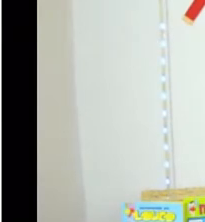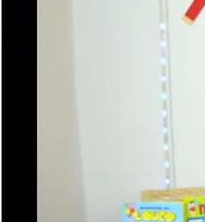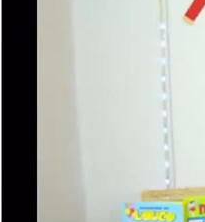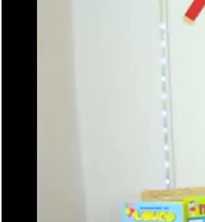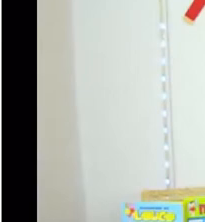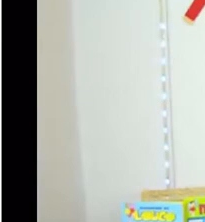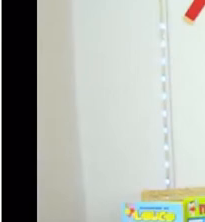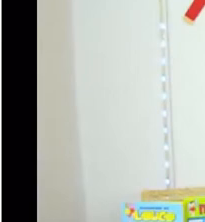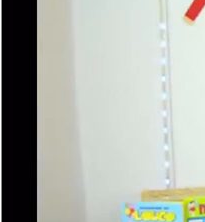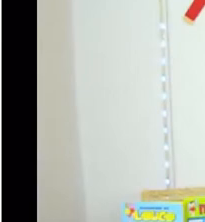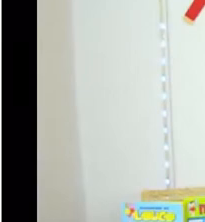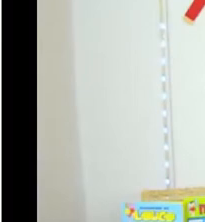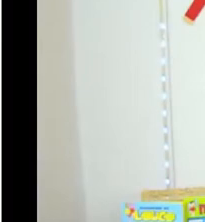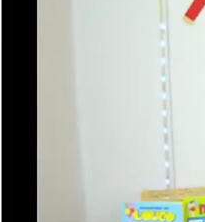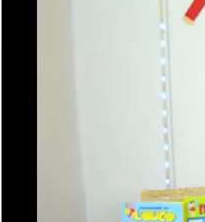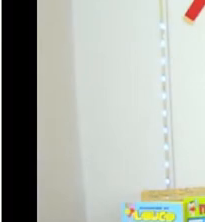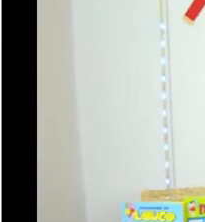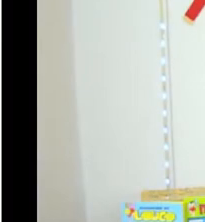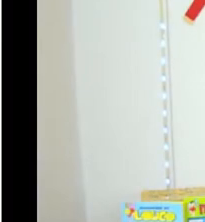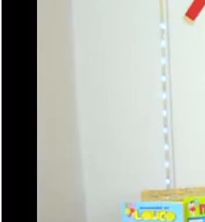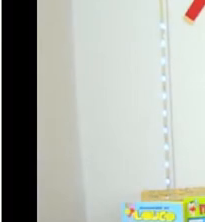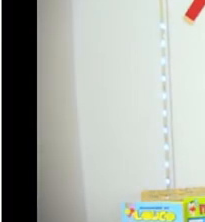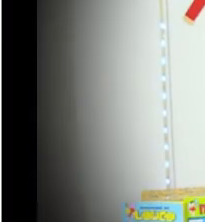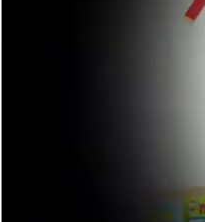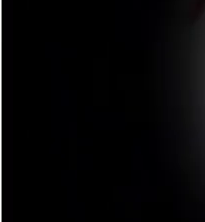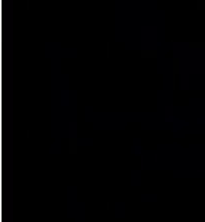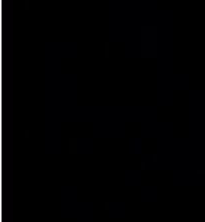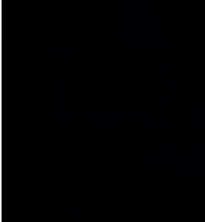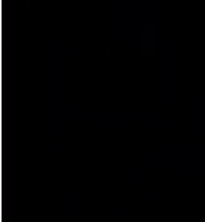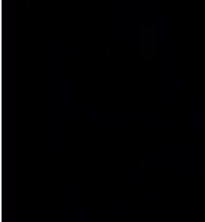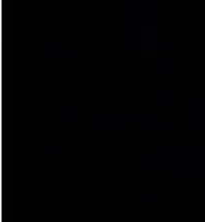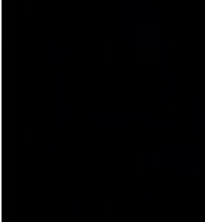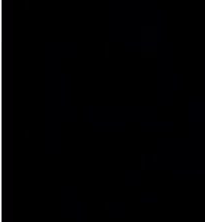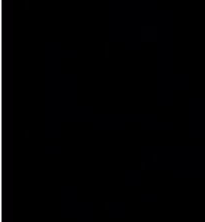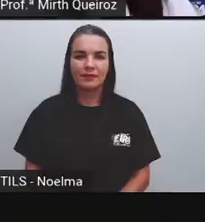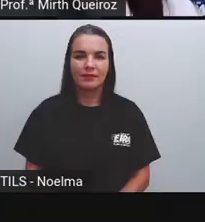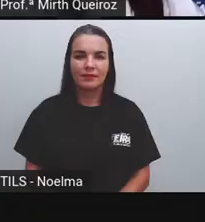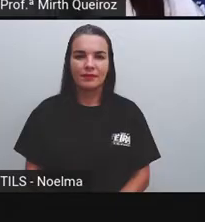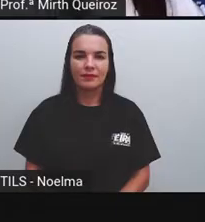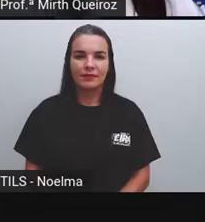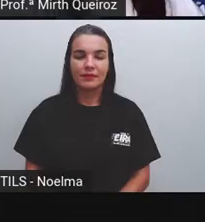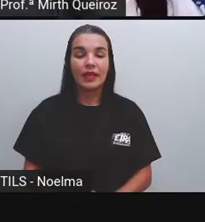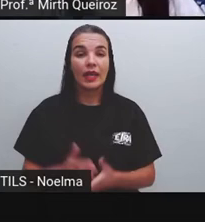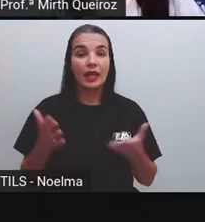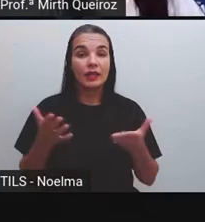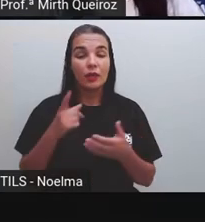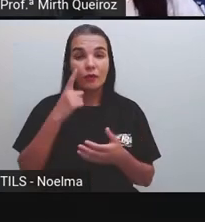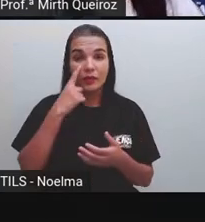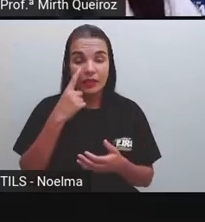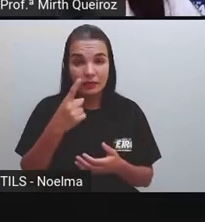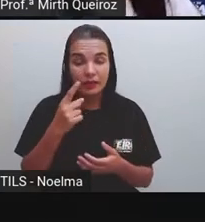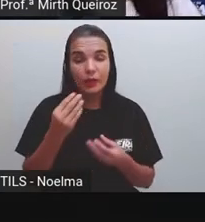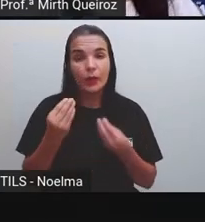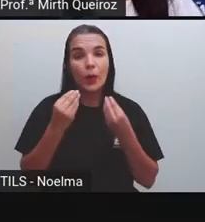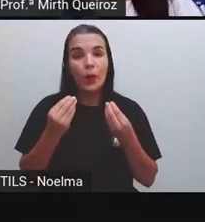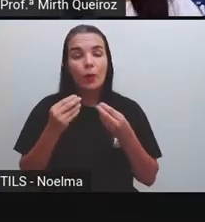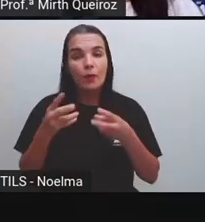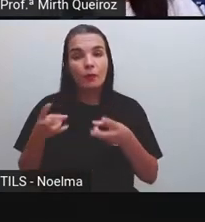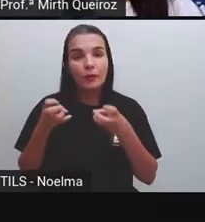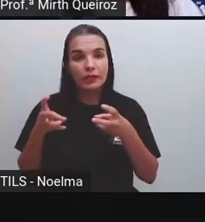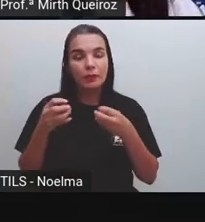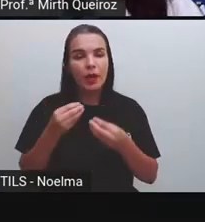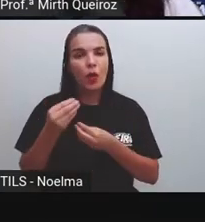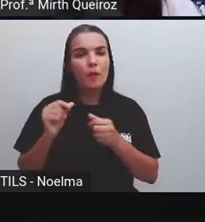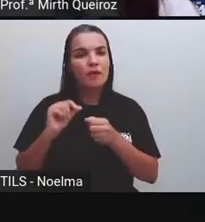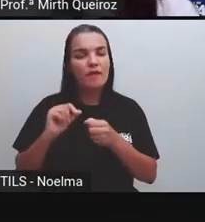Beijinho e te encontro no próximo vídeo. Tchau, tchau. E vocês puderam perceber como é que vocês